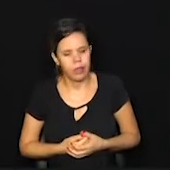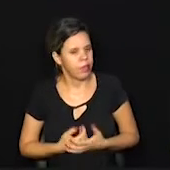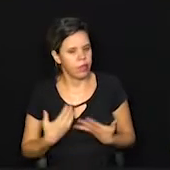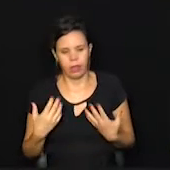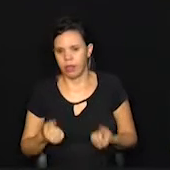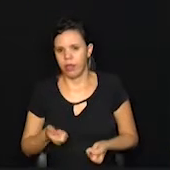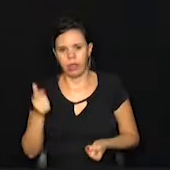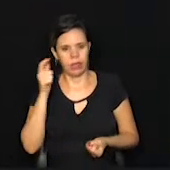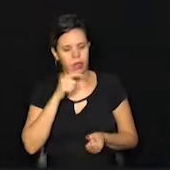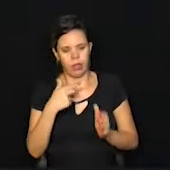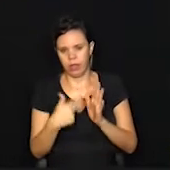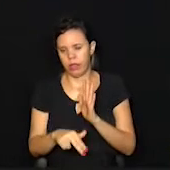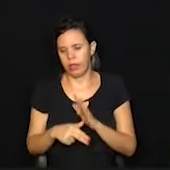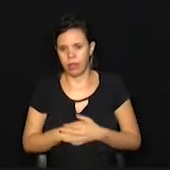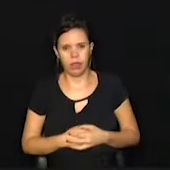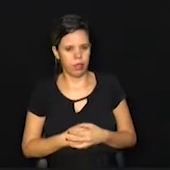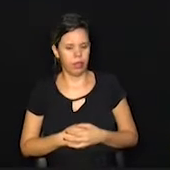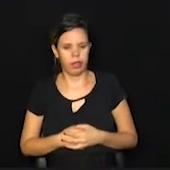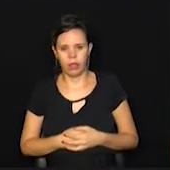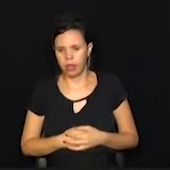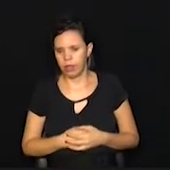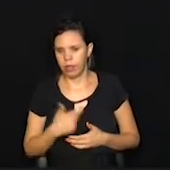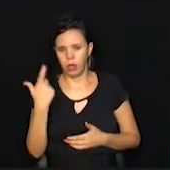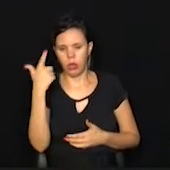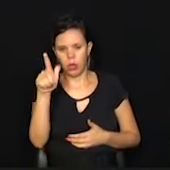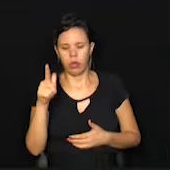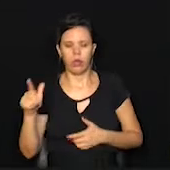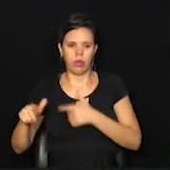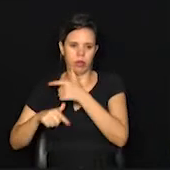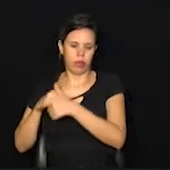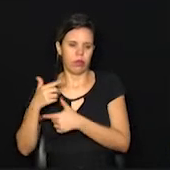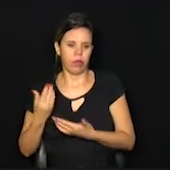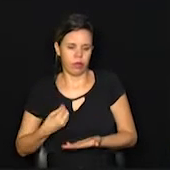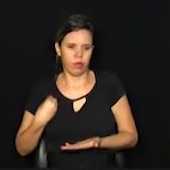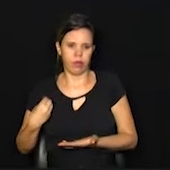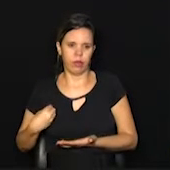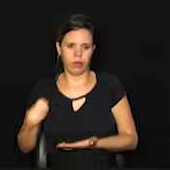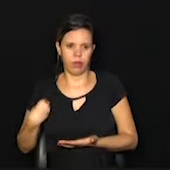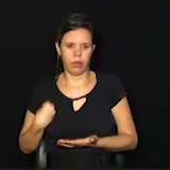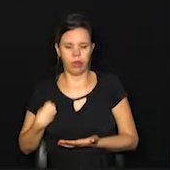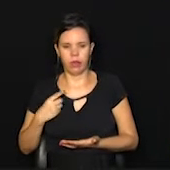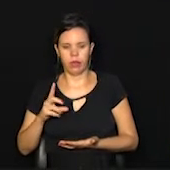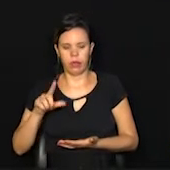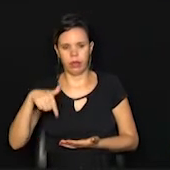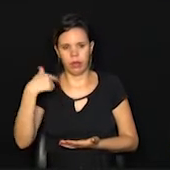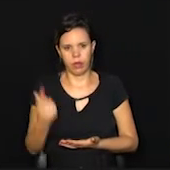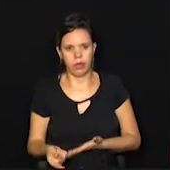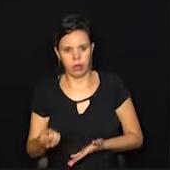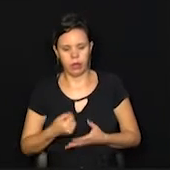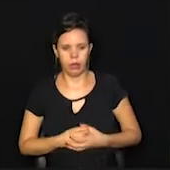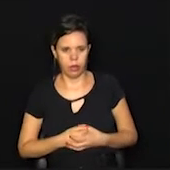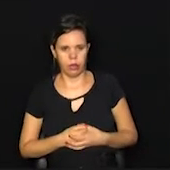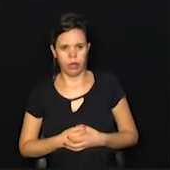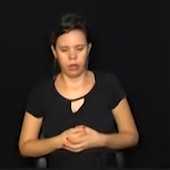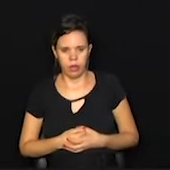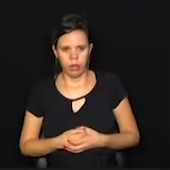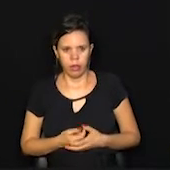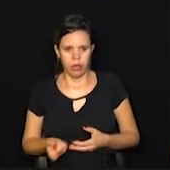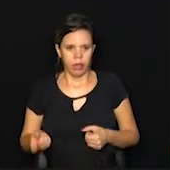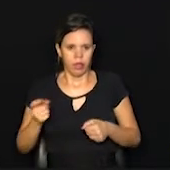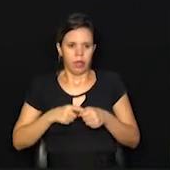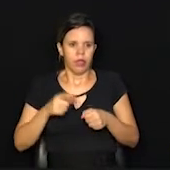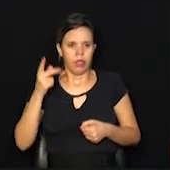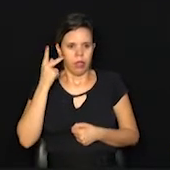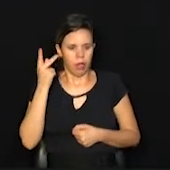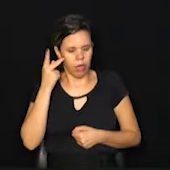recuperou o nome Ele seguiu uma outra trajetória enfim depois nós é a gente voltou para